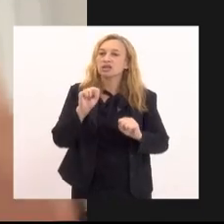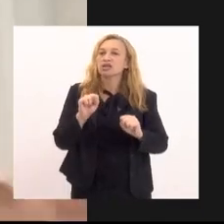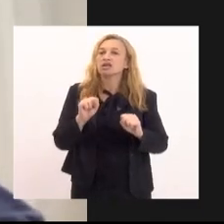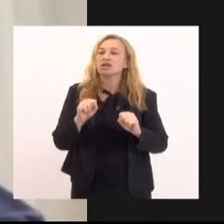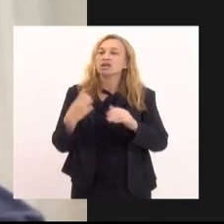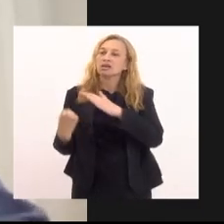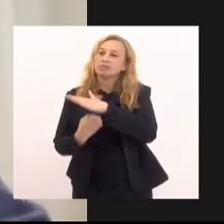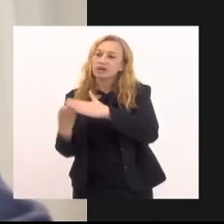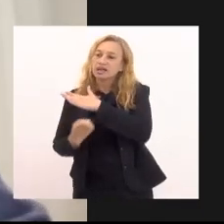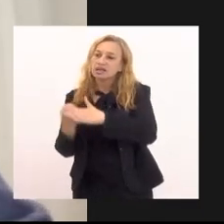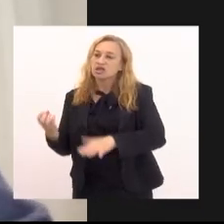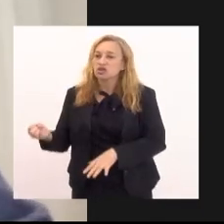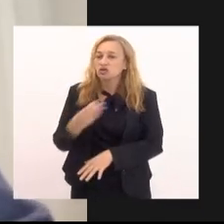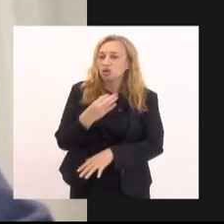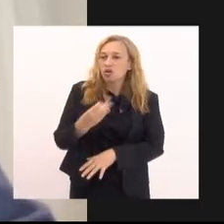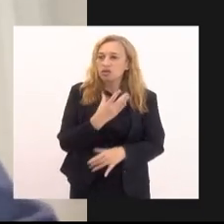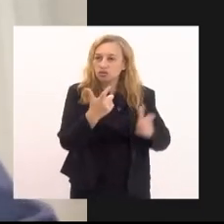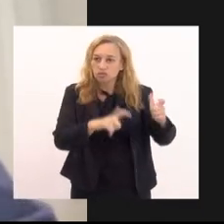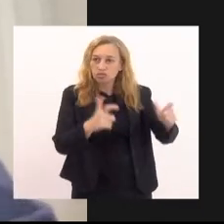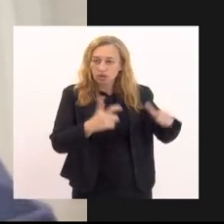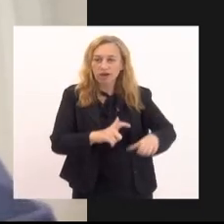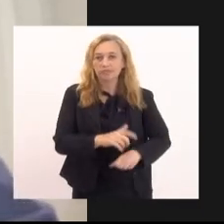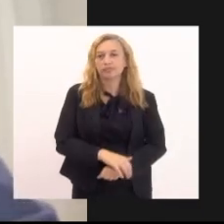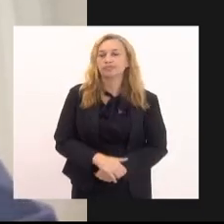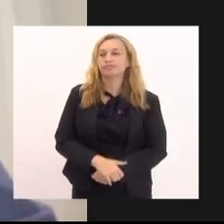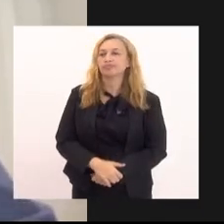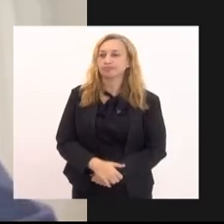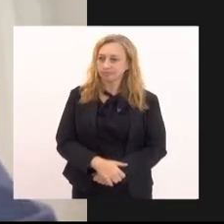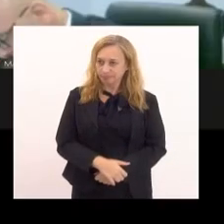gerar emprego e gerar renda naquela região.